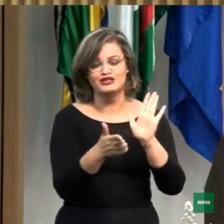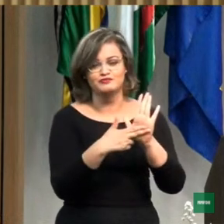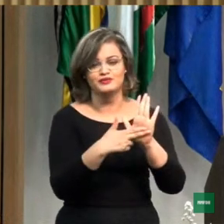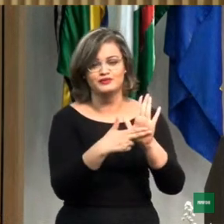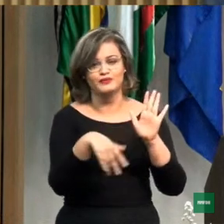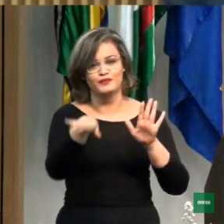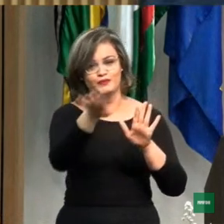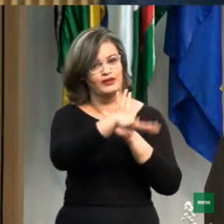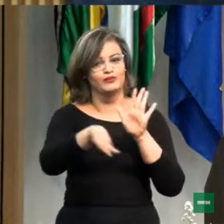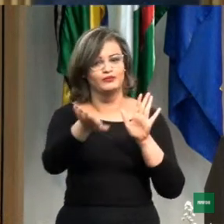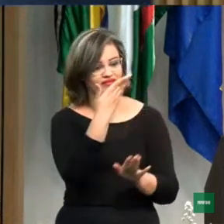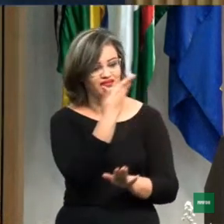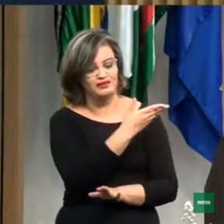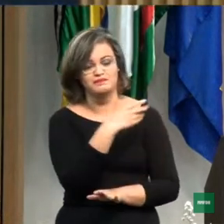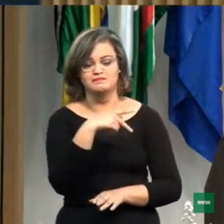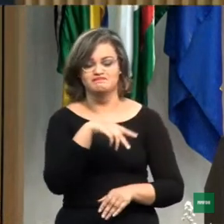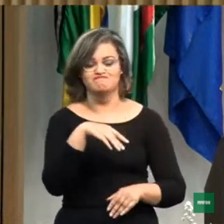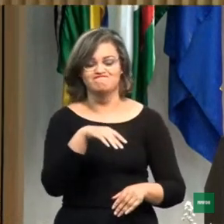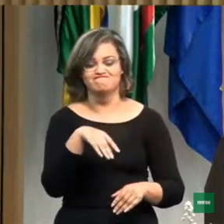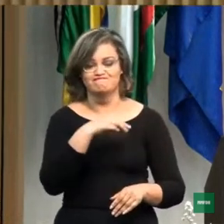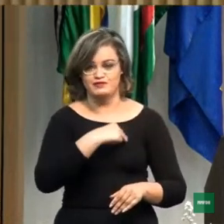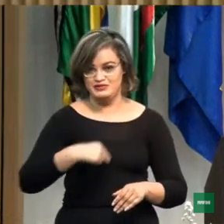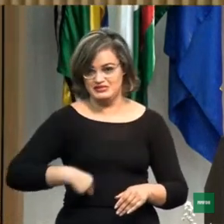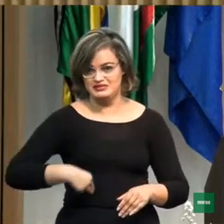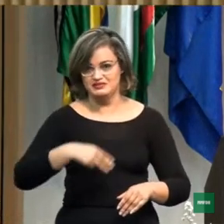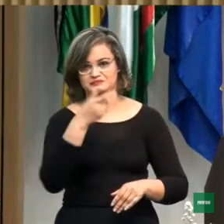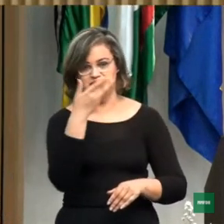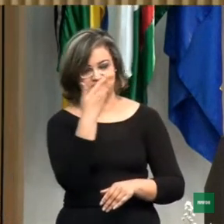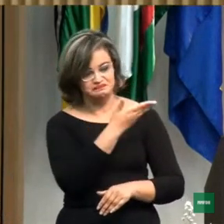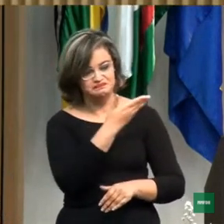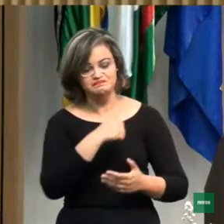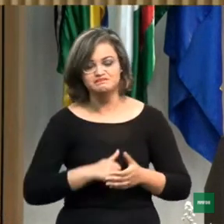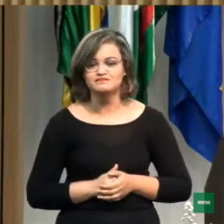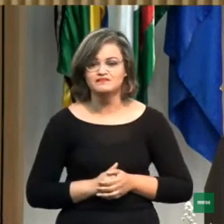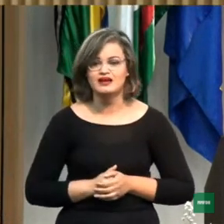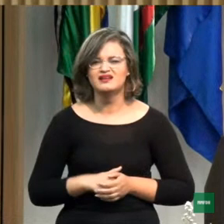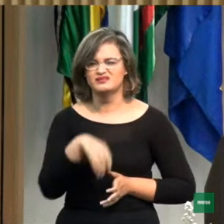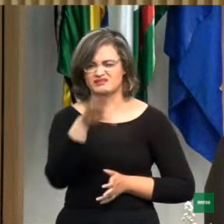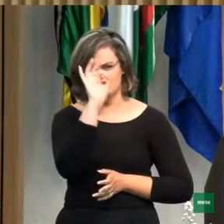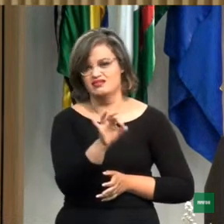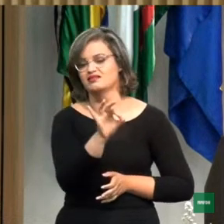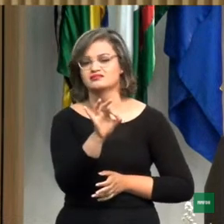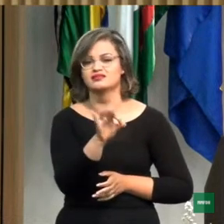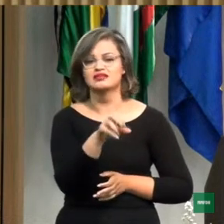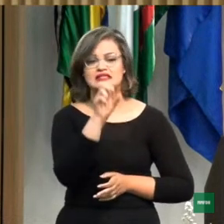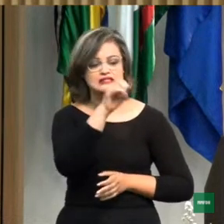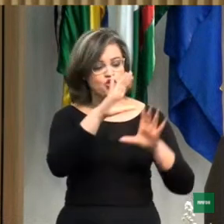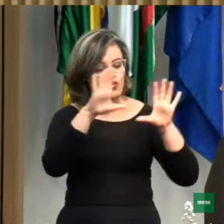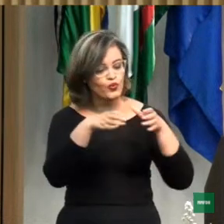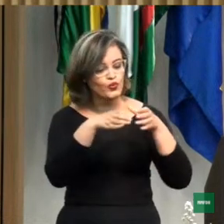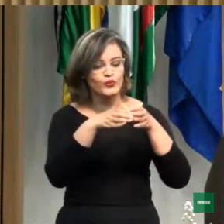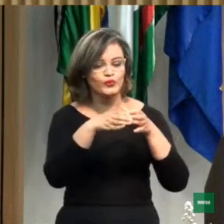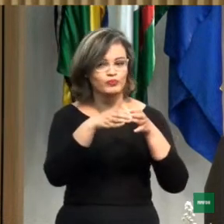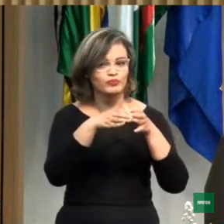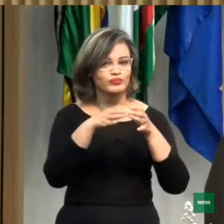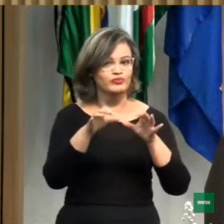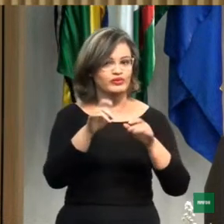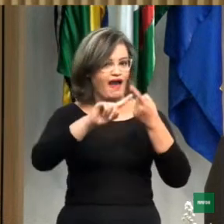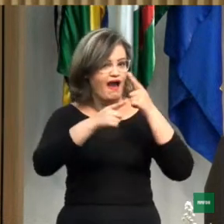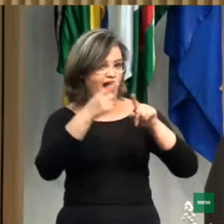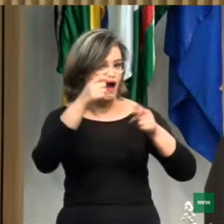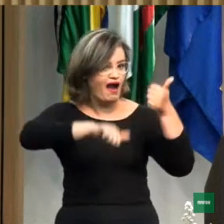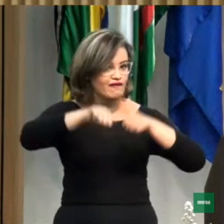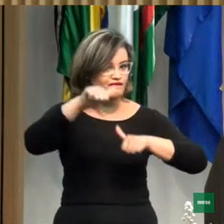ministra. Eu gostaria de que, tenho certeza, que se a comissão julgadora estivesse aqui, não teve um concurso na